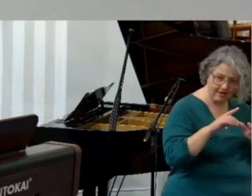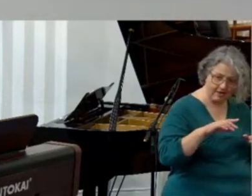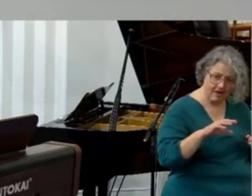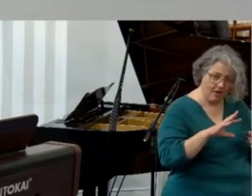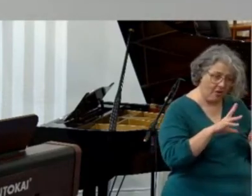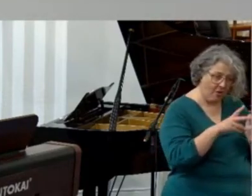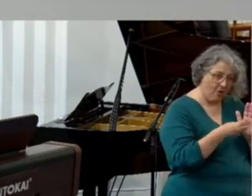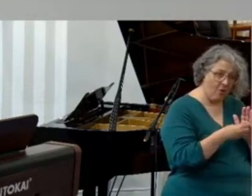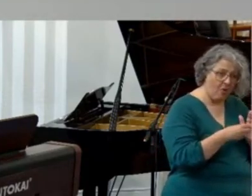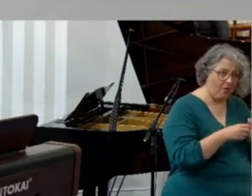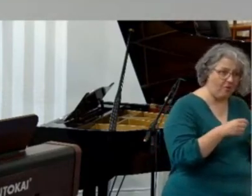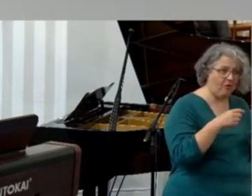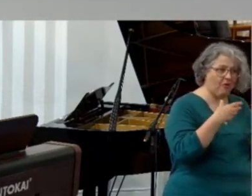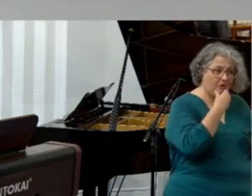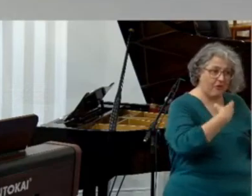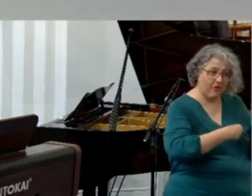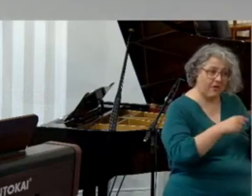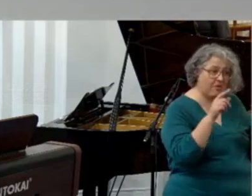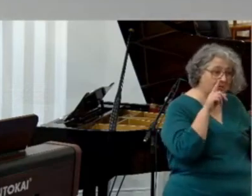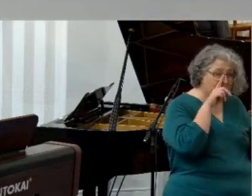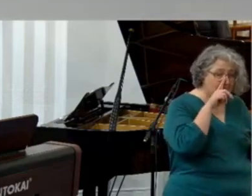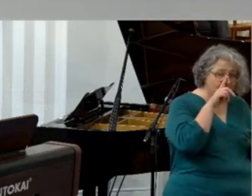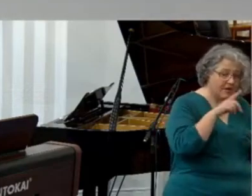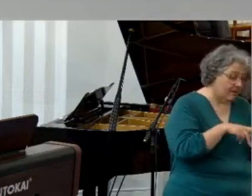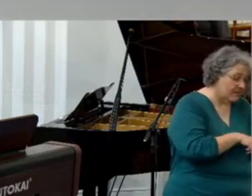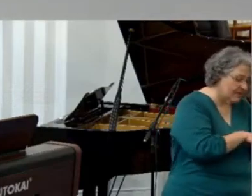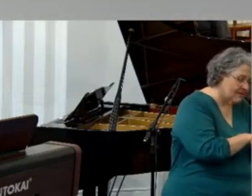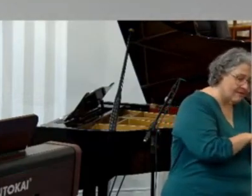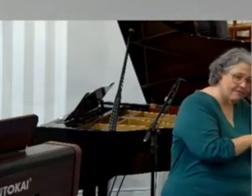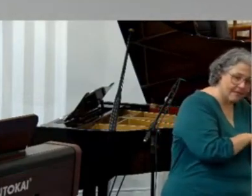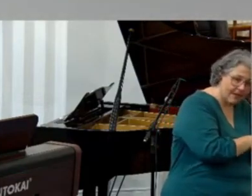Eu gostaria que os nossos filhos, as nossas crianças,